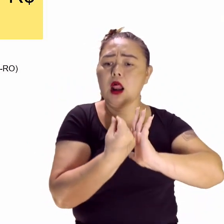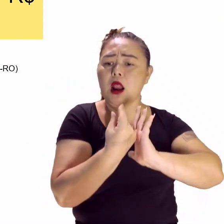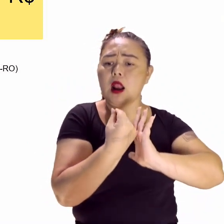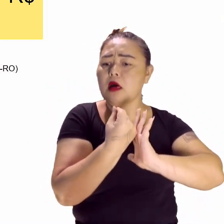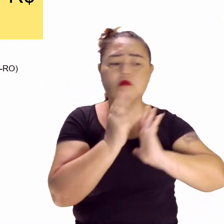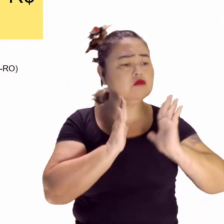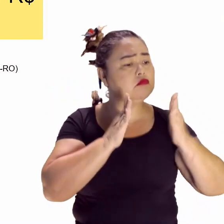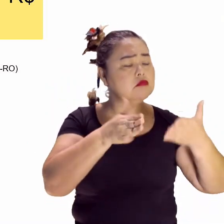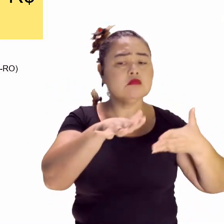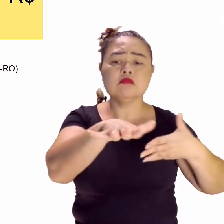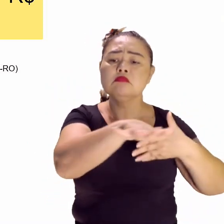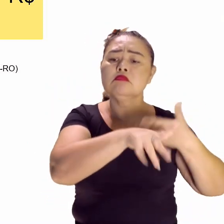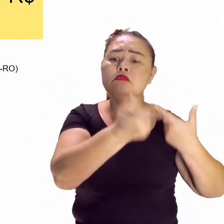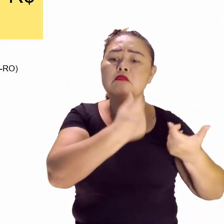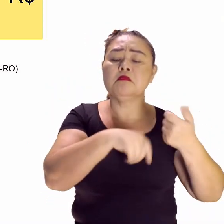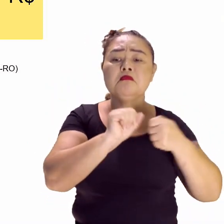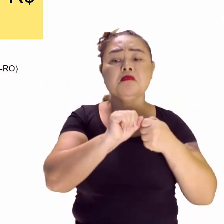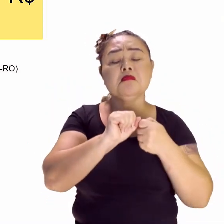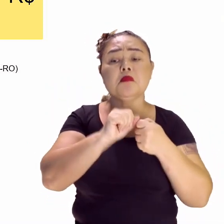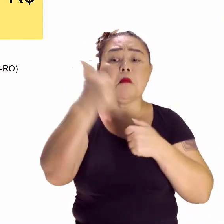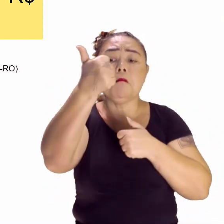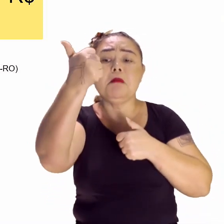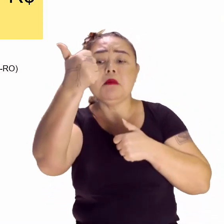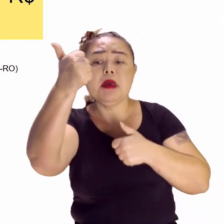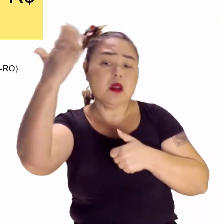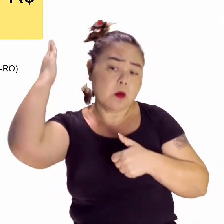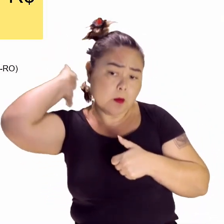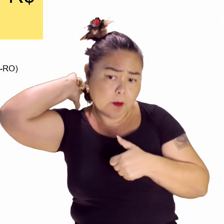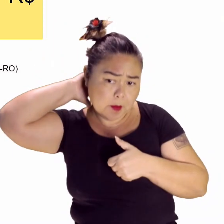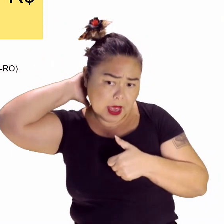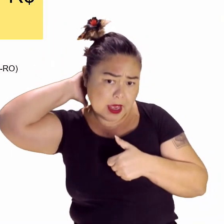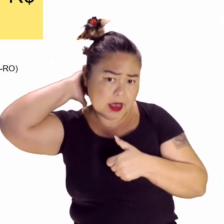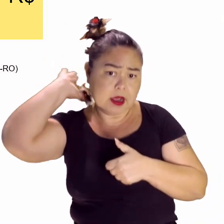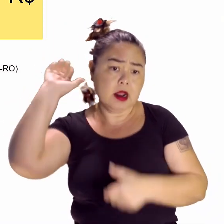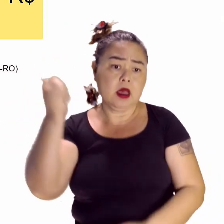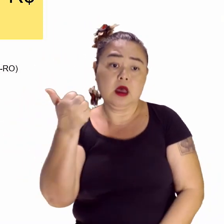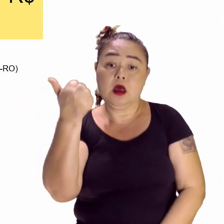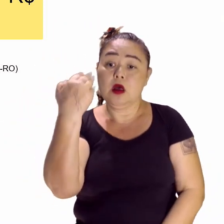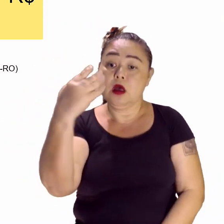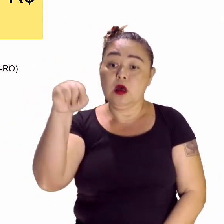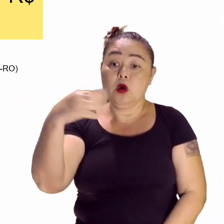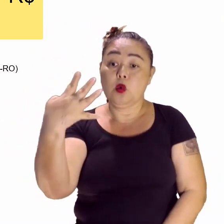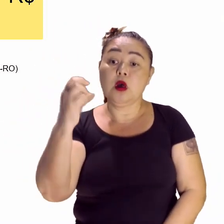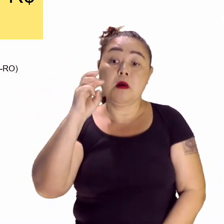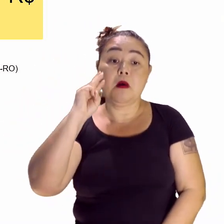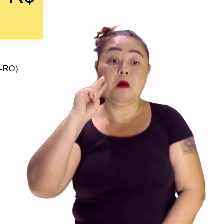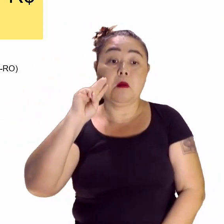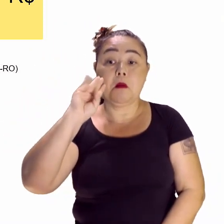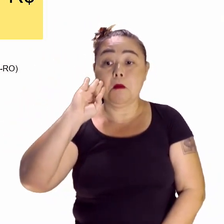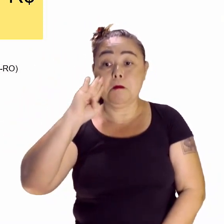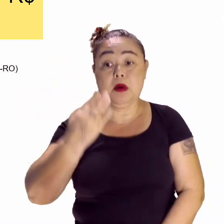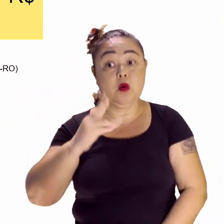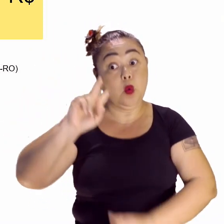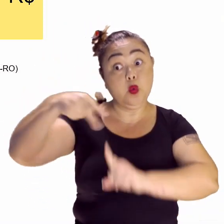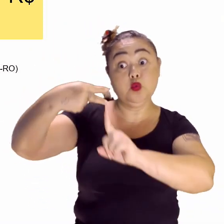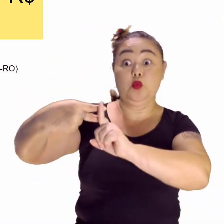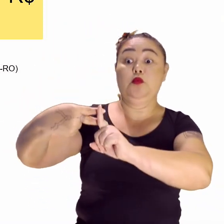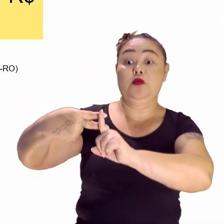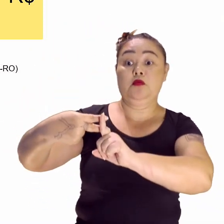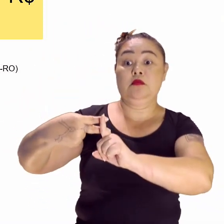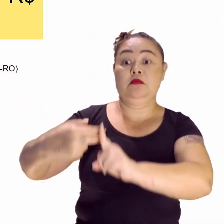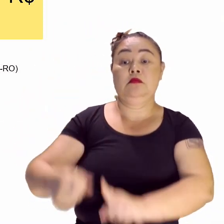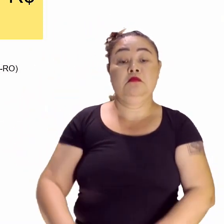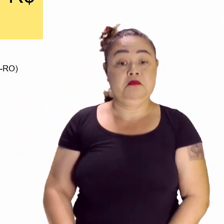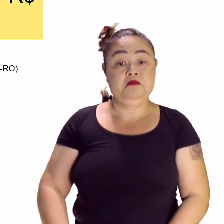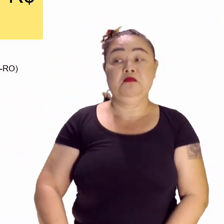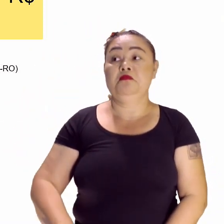perdendo apenas aí para o Pará com uma receita de 14,4 bilhões só o dobro então